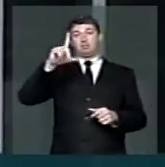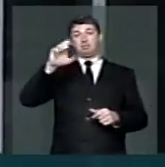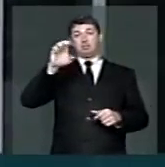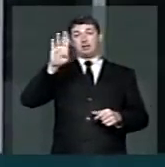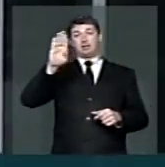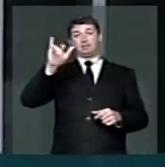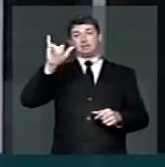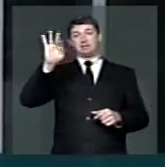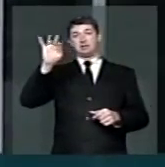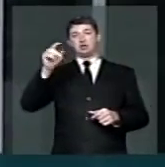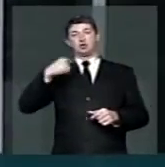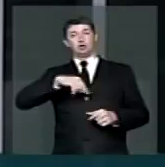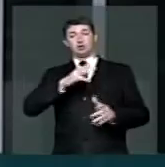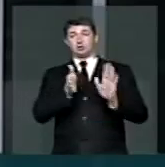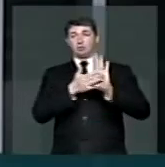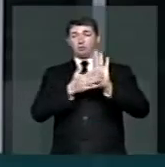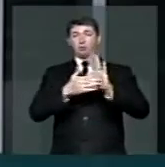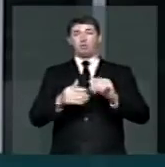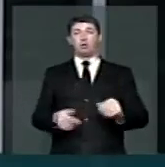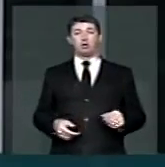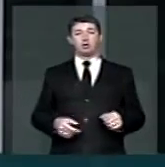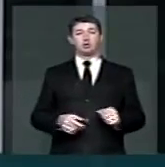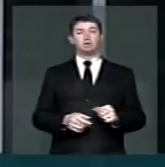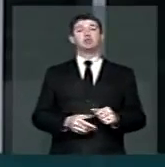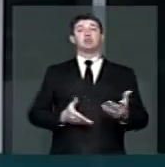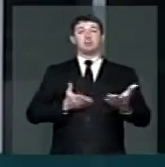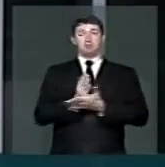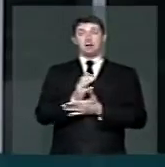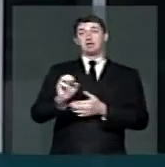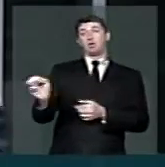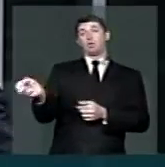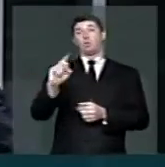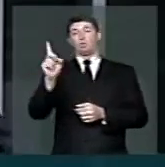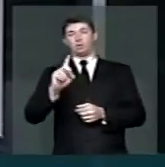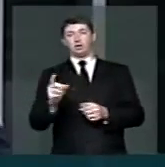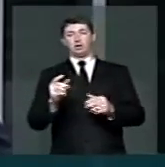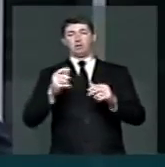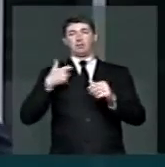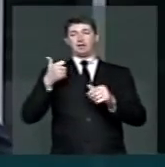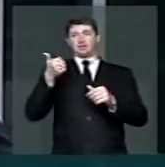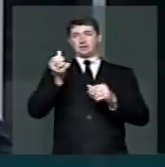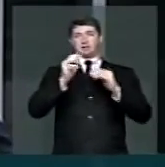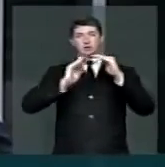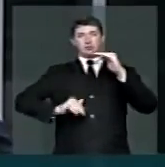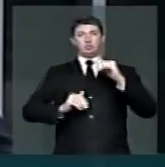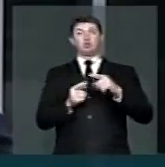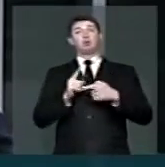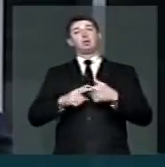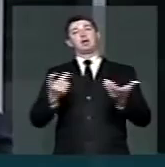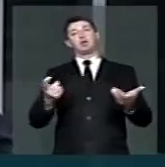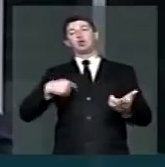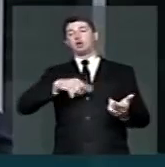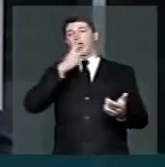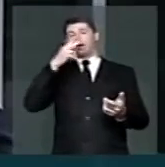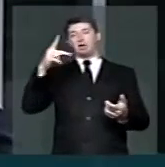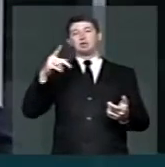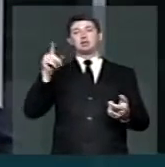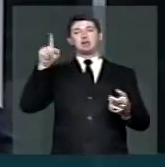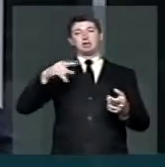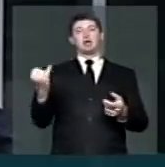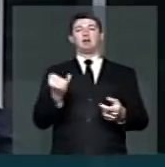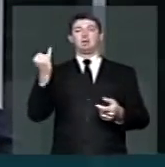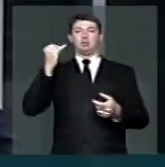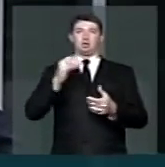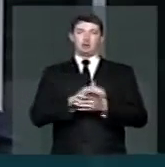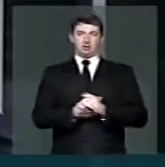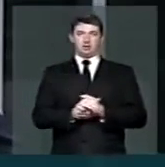plebiscito que nós estamos propondo, decidir se quer aprovar ou não a redução da maioridade penal, porque entendemos que é um tema